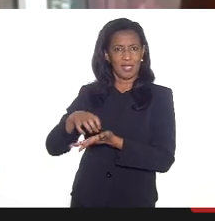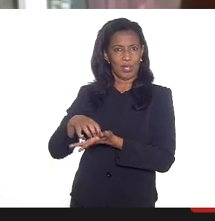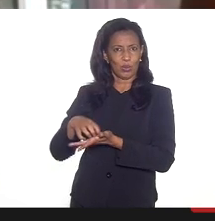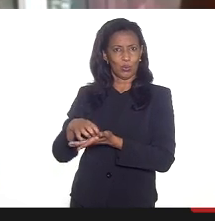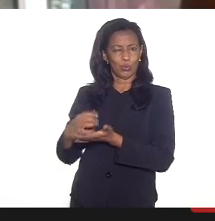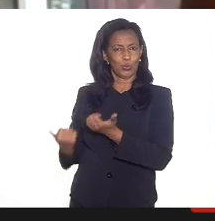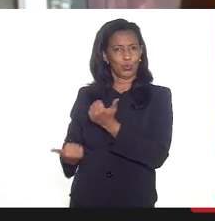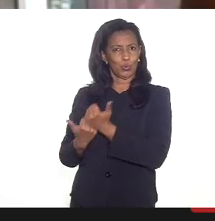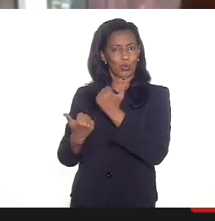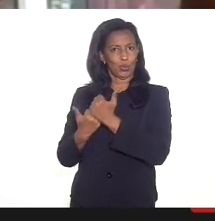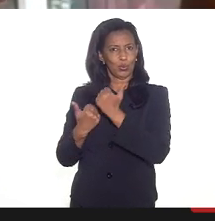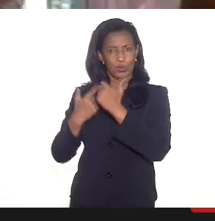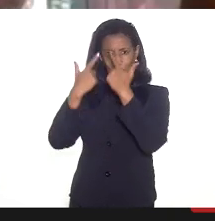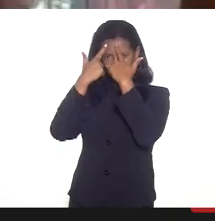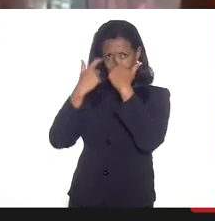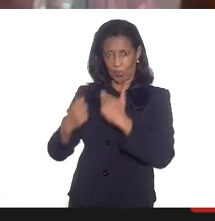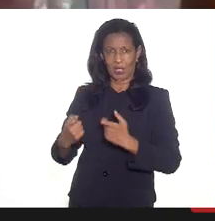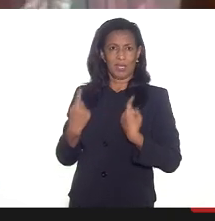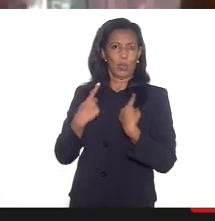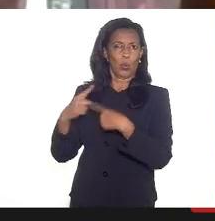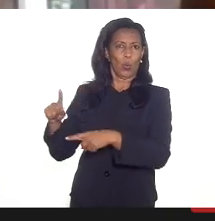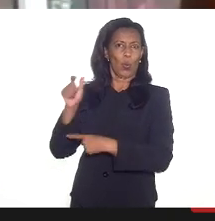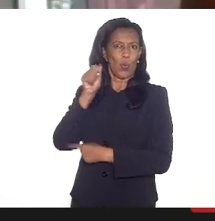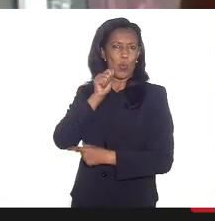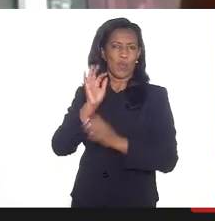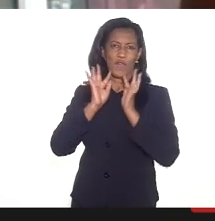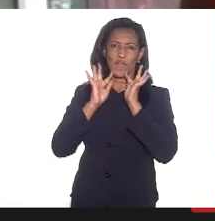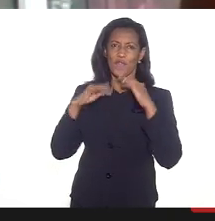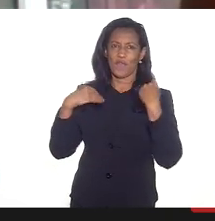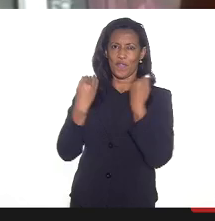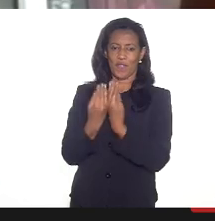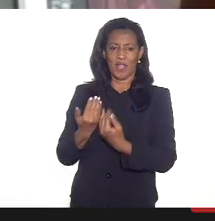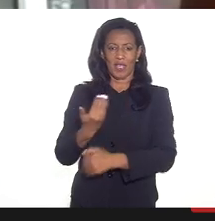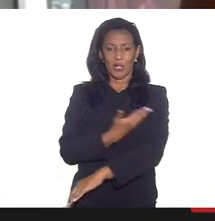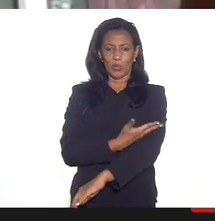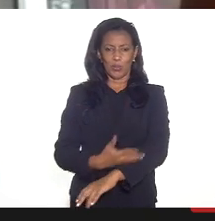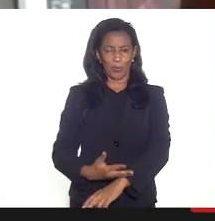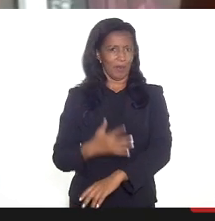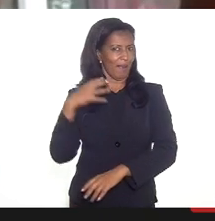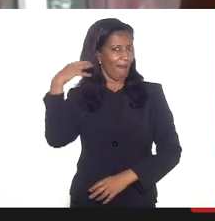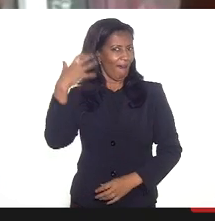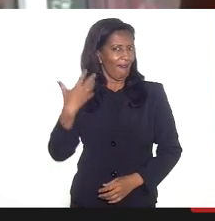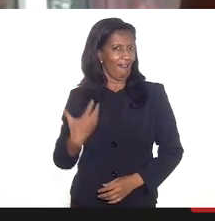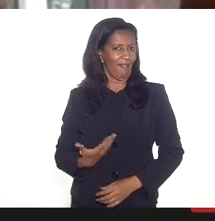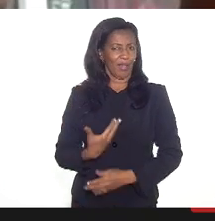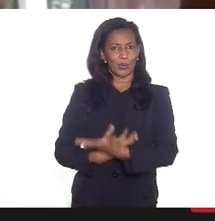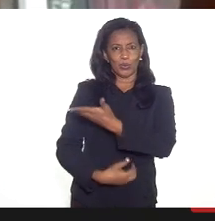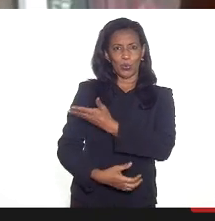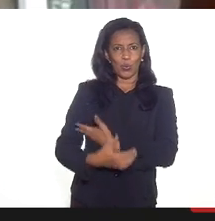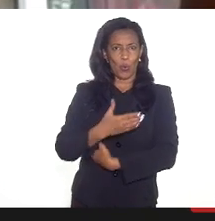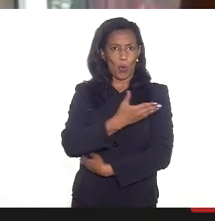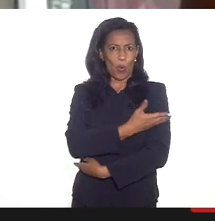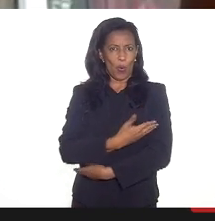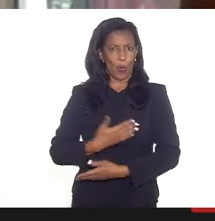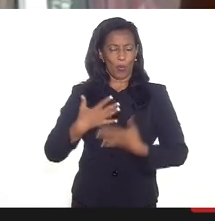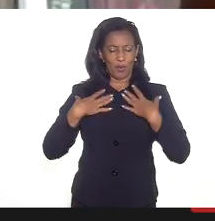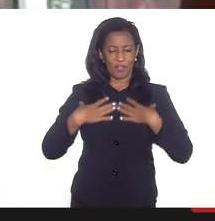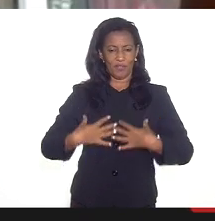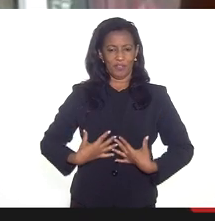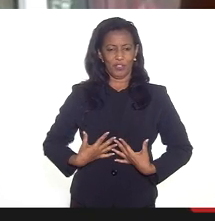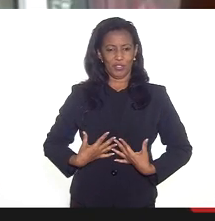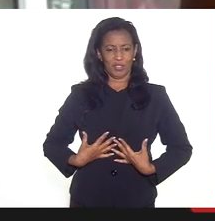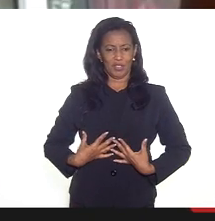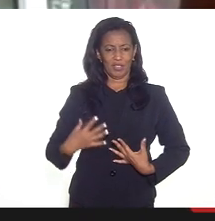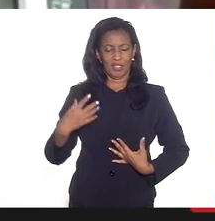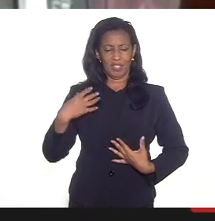Violência Doméstica e Familiar contra a Mulher. Eu sou branca, cabelos cacheados, na altura dos ombros, visto uma